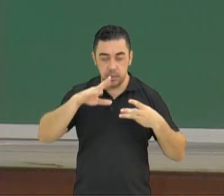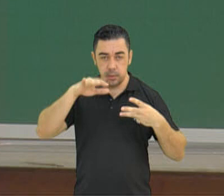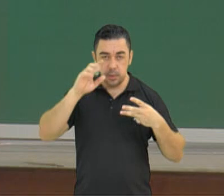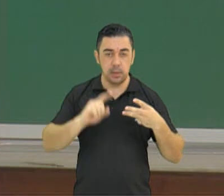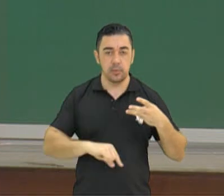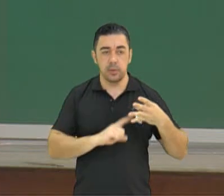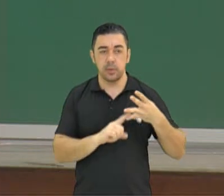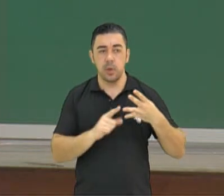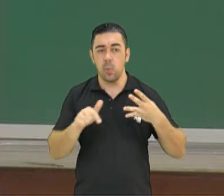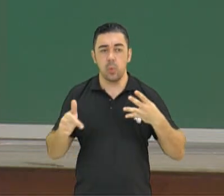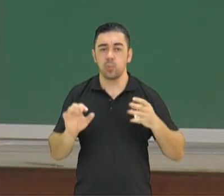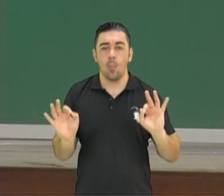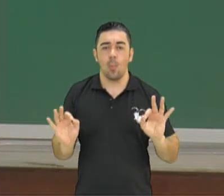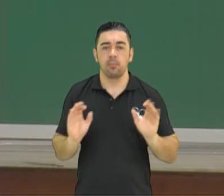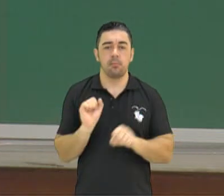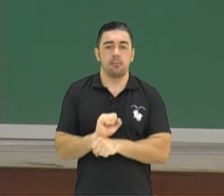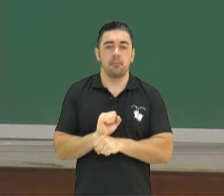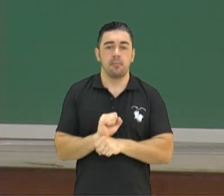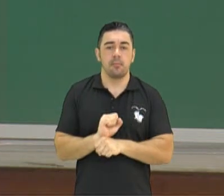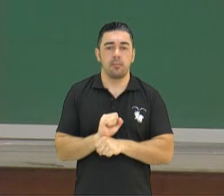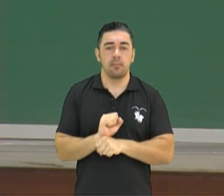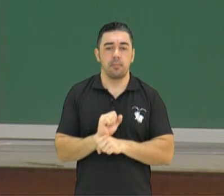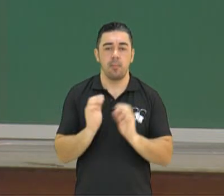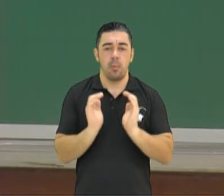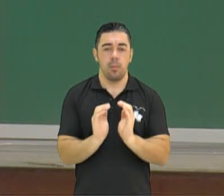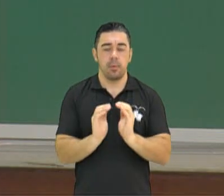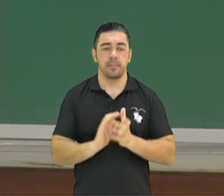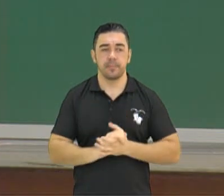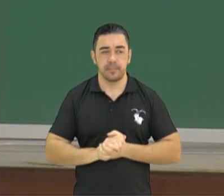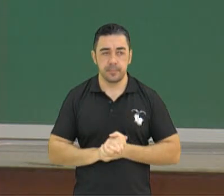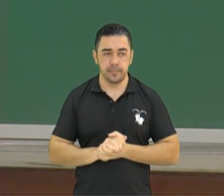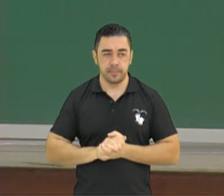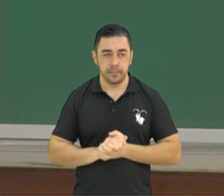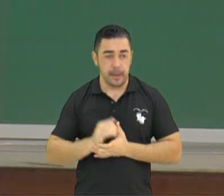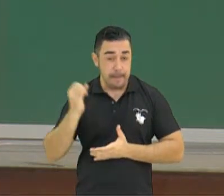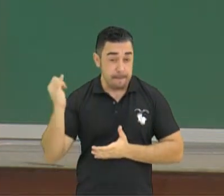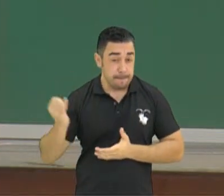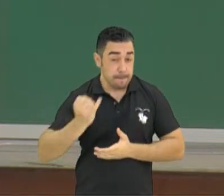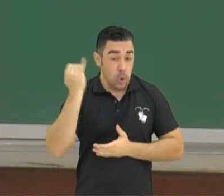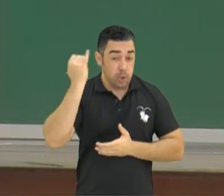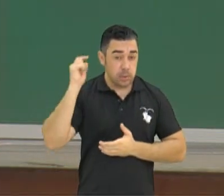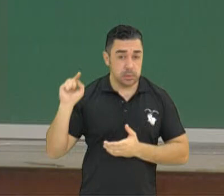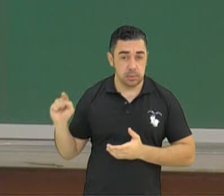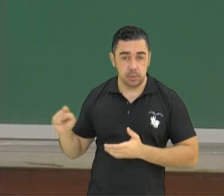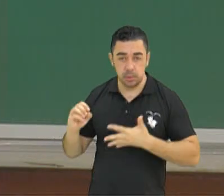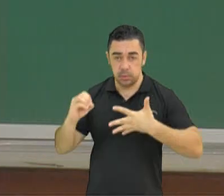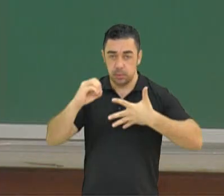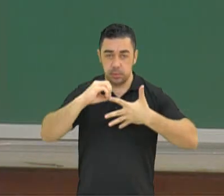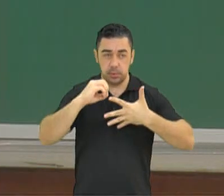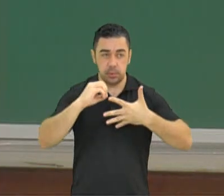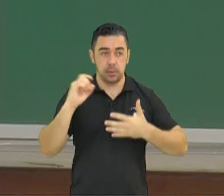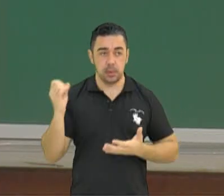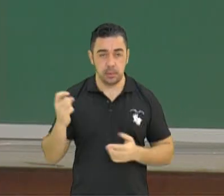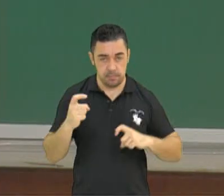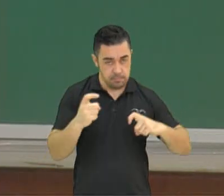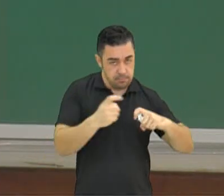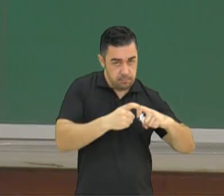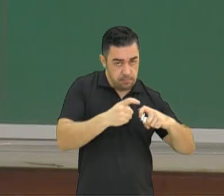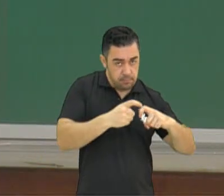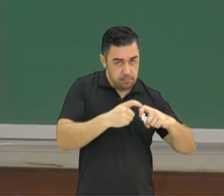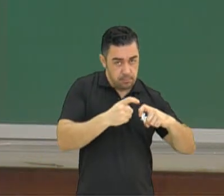têm estrutura de movimentação, tá? Que são os esporozoários. Importância desse reino. A importância médica,